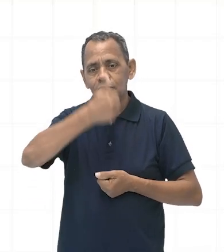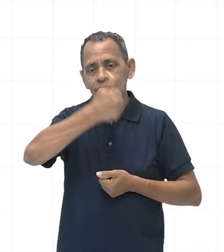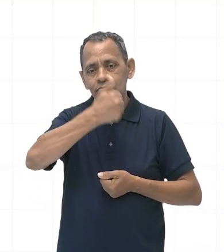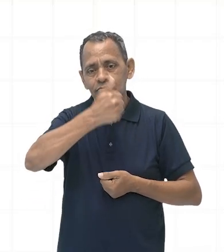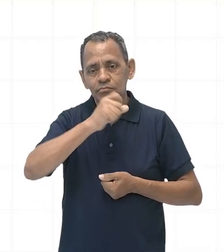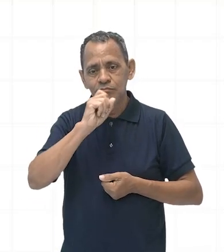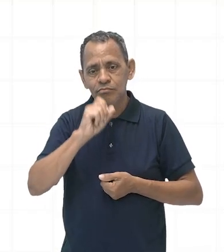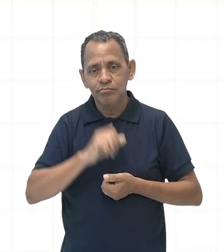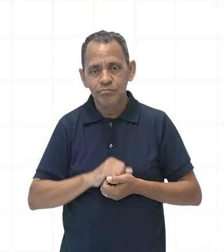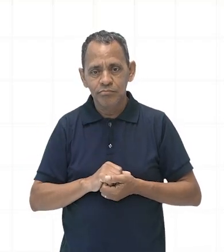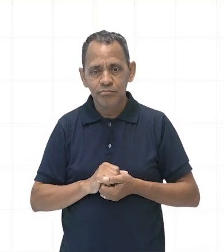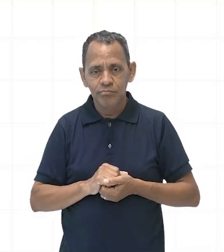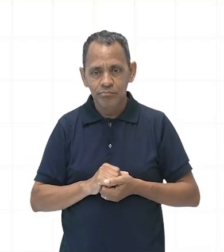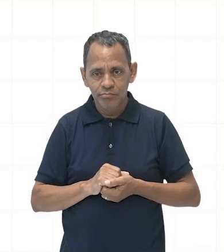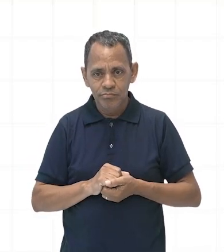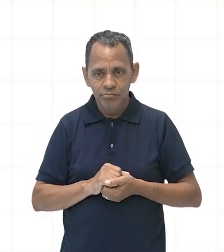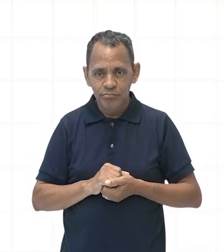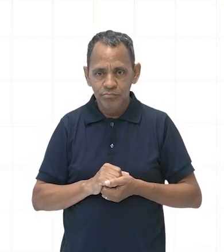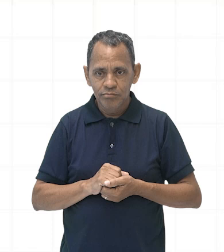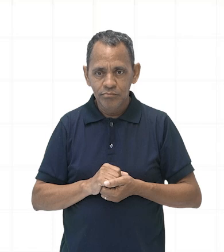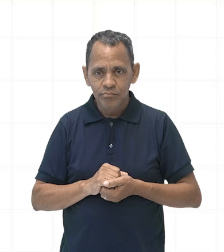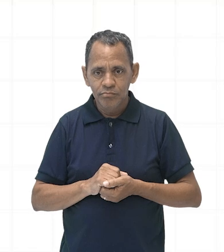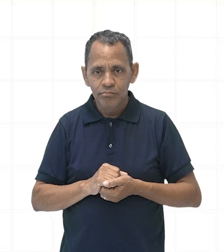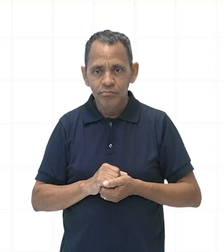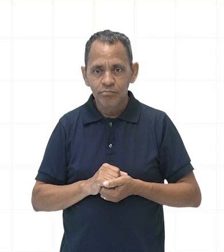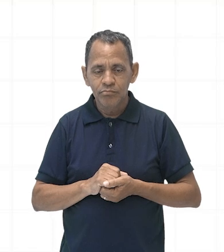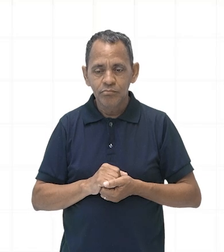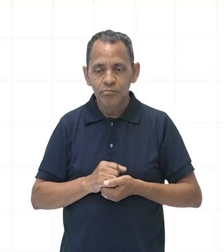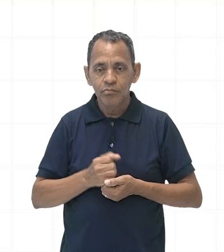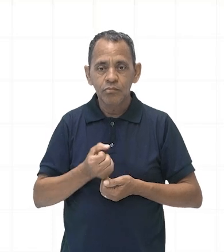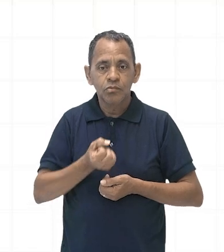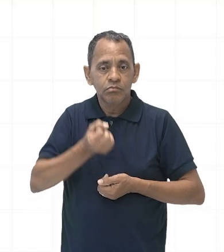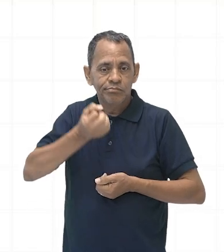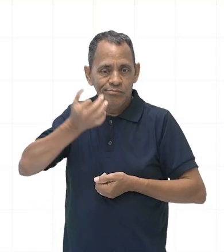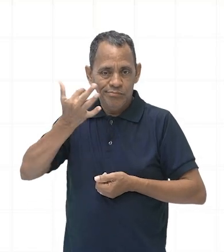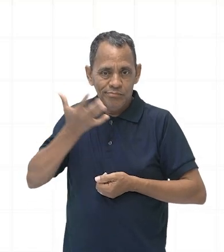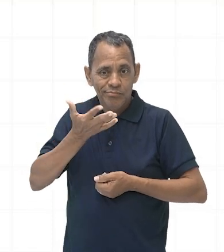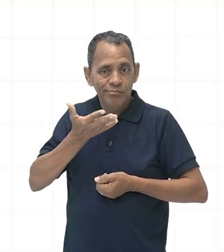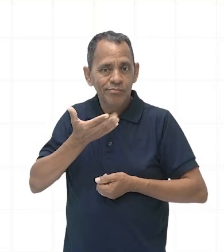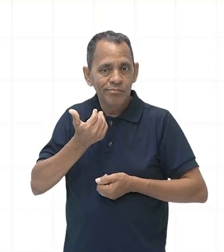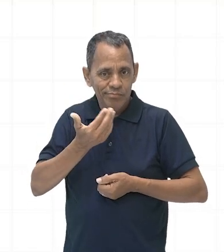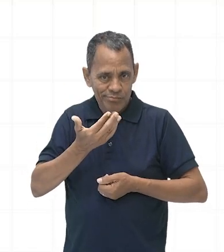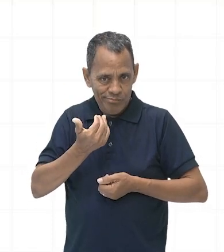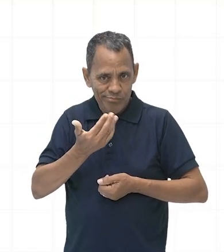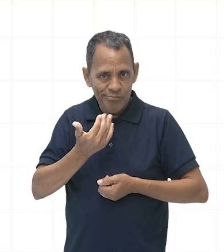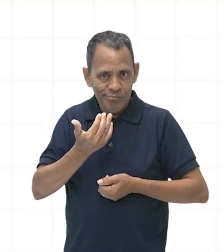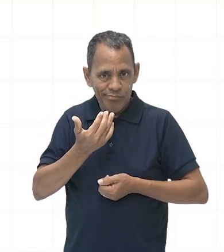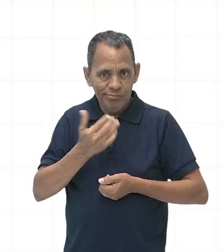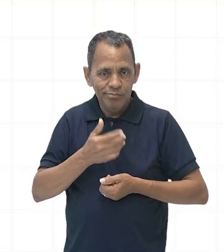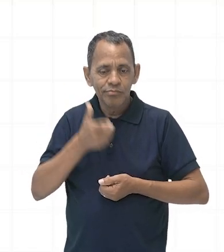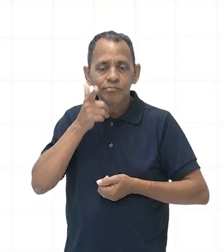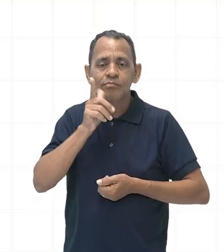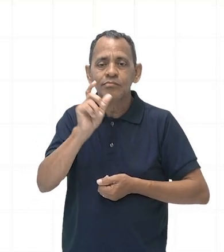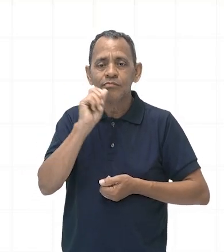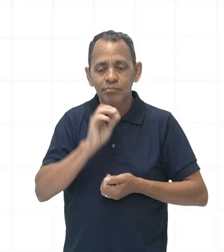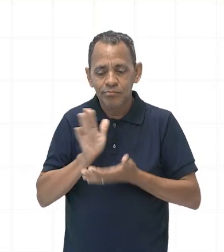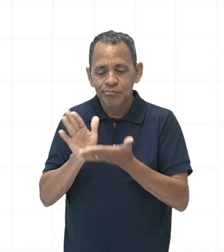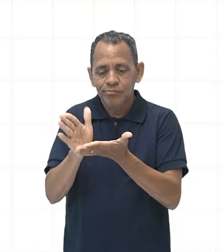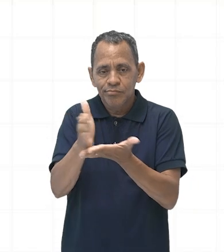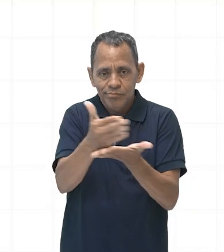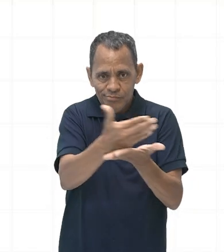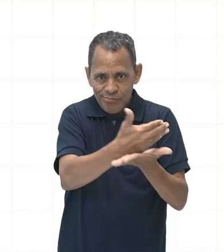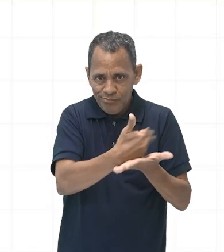grandeza, nós podemos ver aqui, que é o quanto de alimento eles vão conseguir, né,